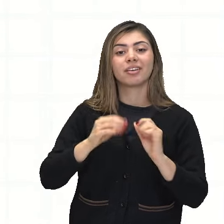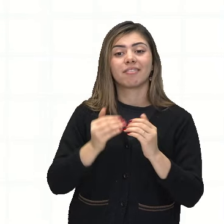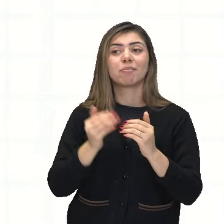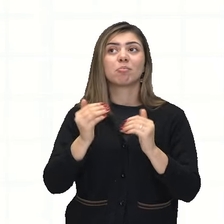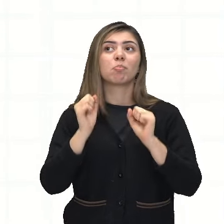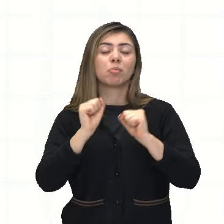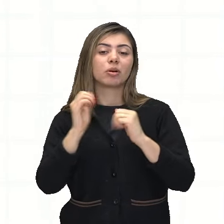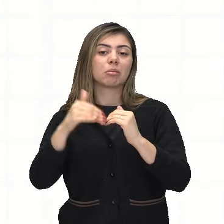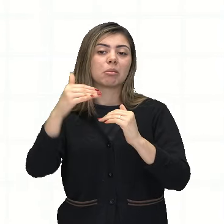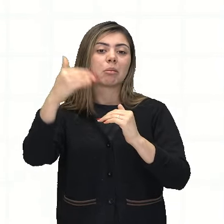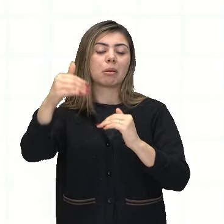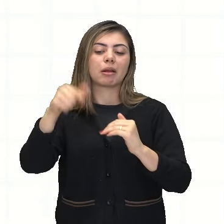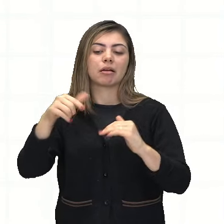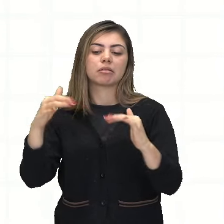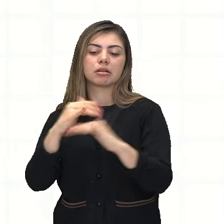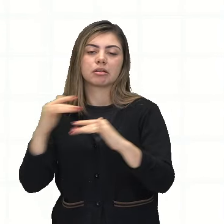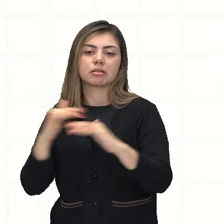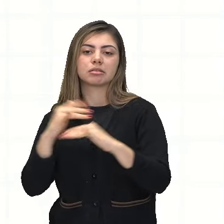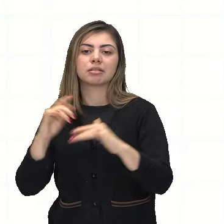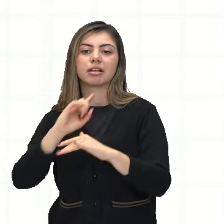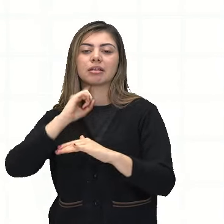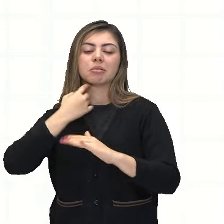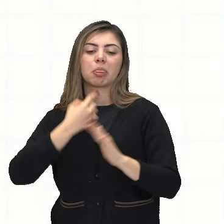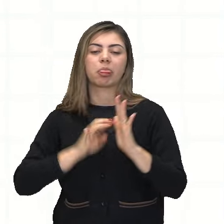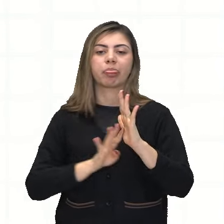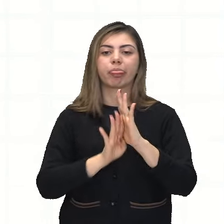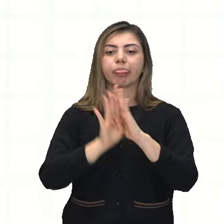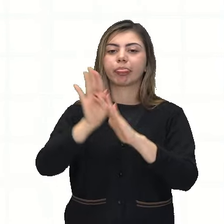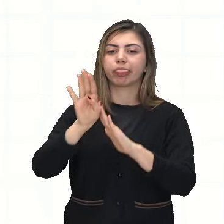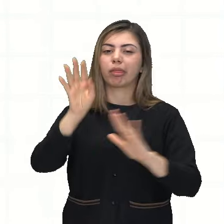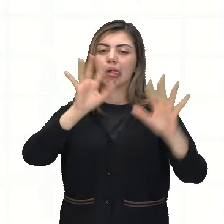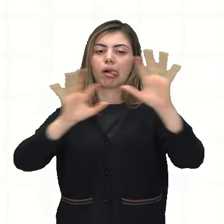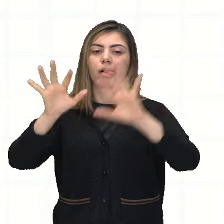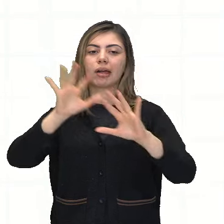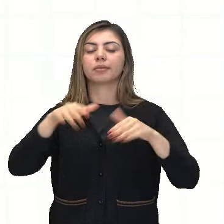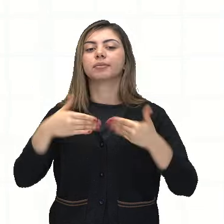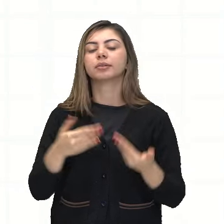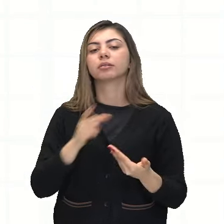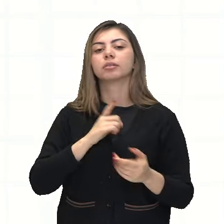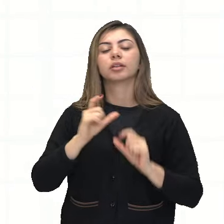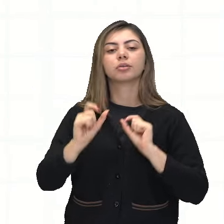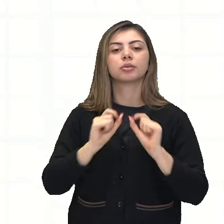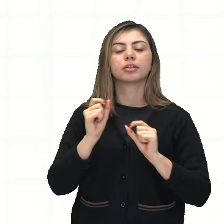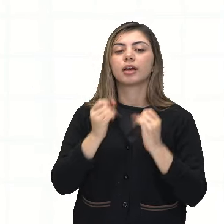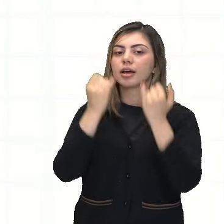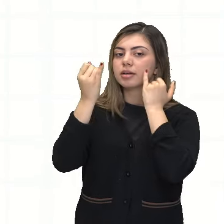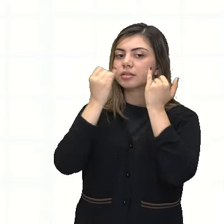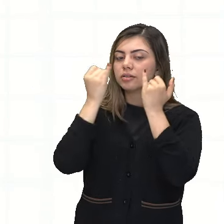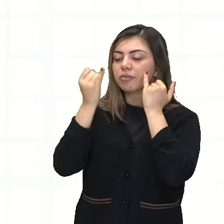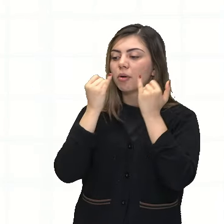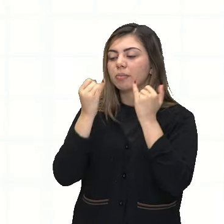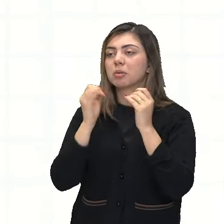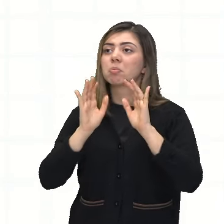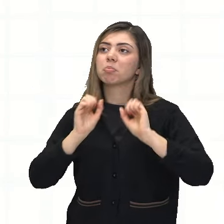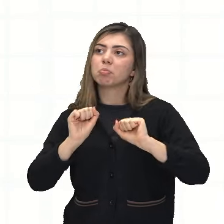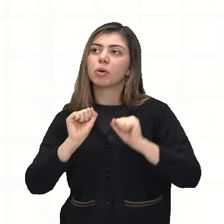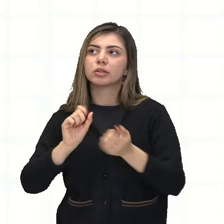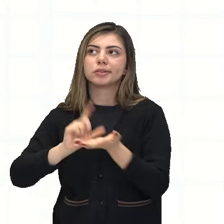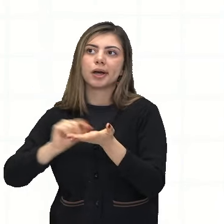poluição nas grandes cidades então eu trago esses dados Geralmente eu vou apontar algum